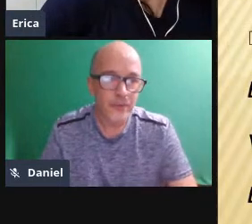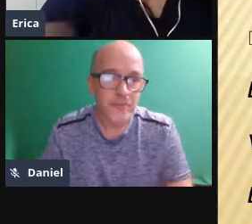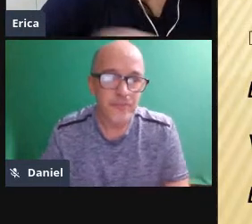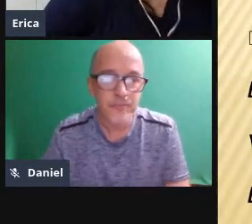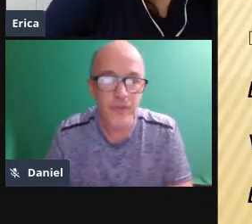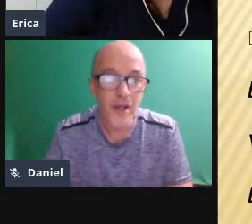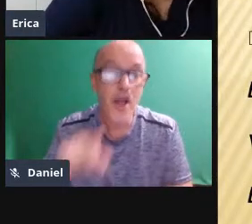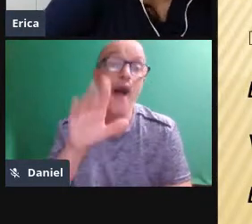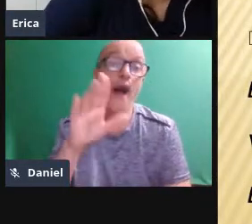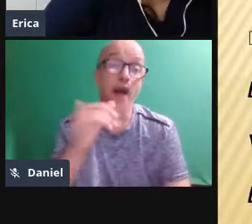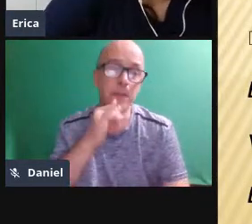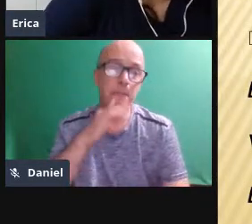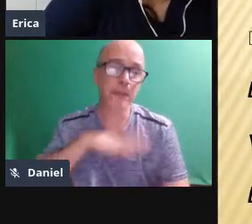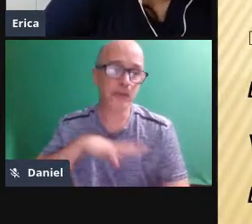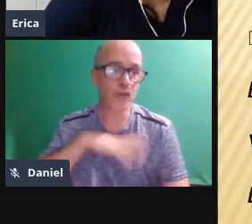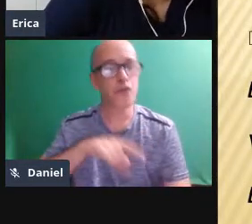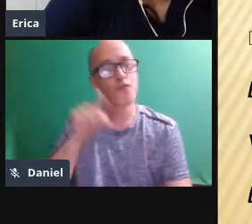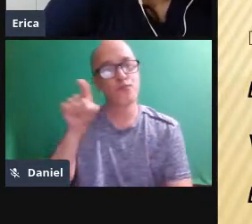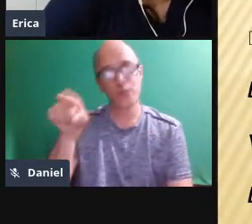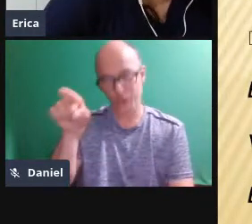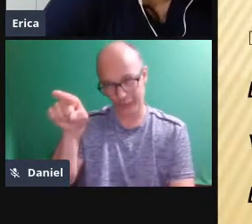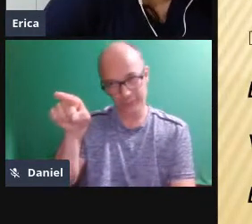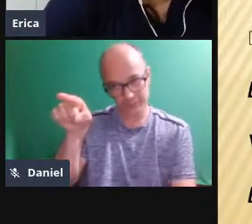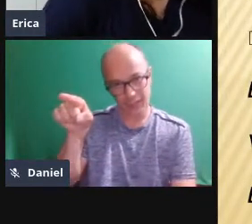No outro exemplo,